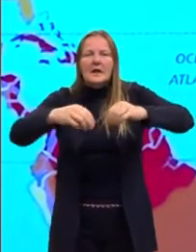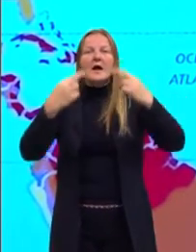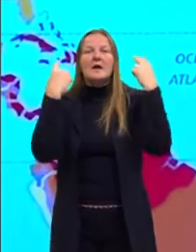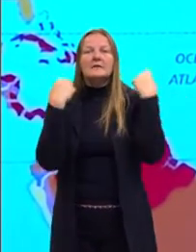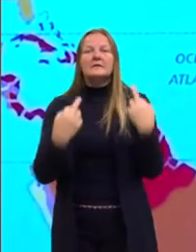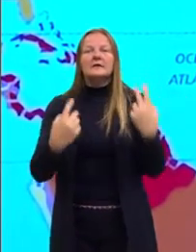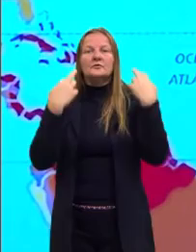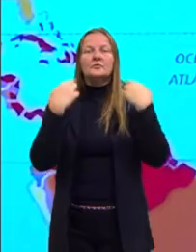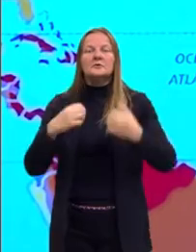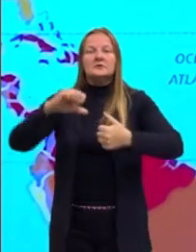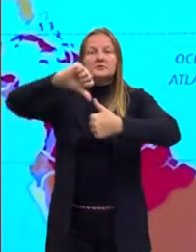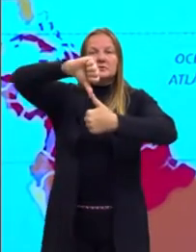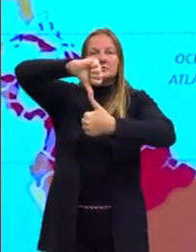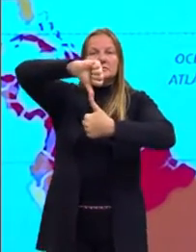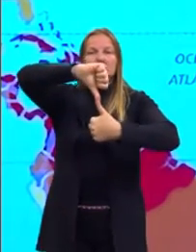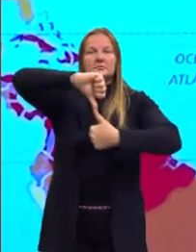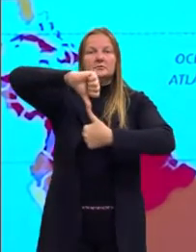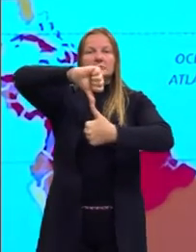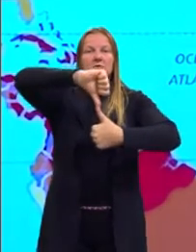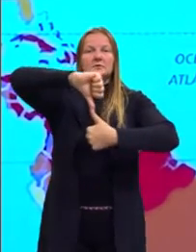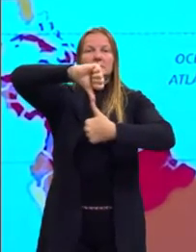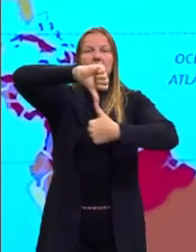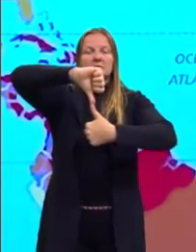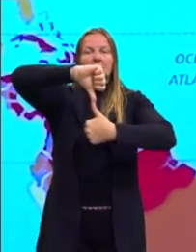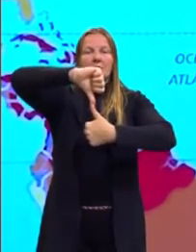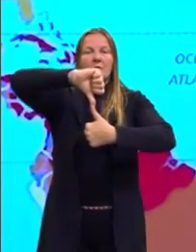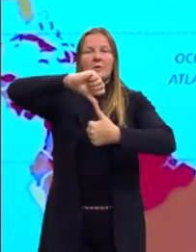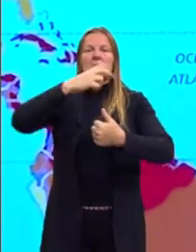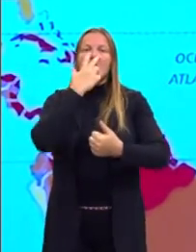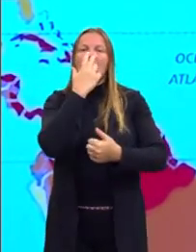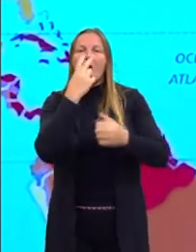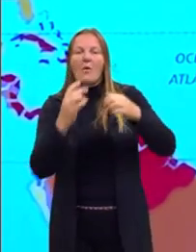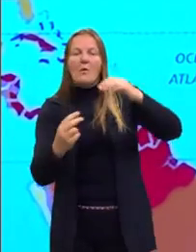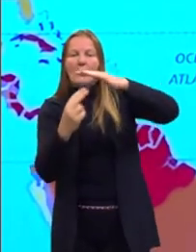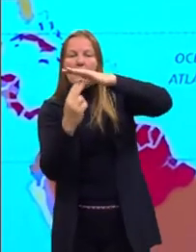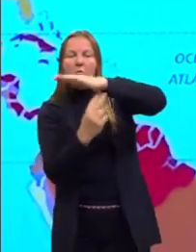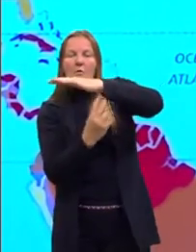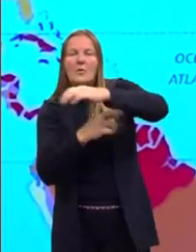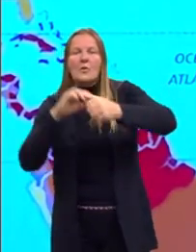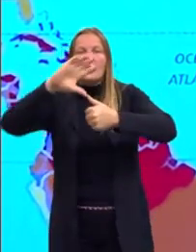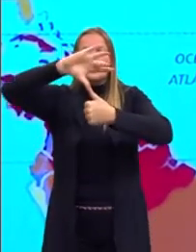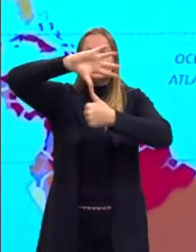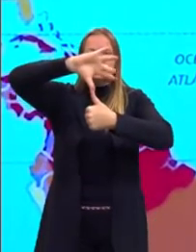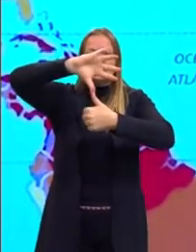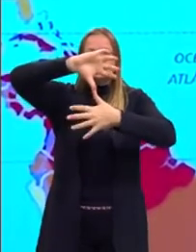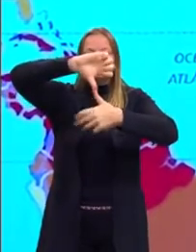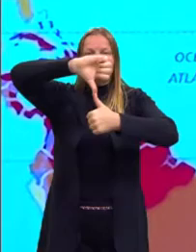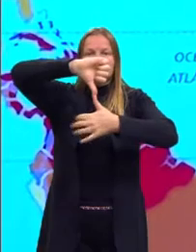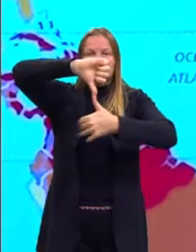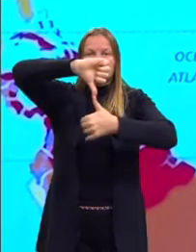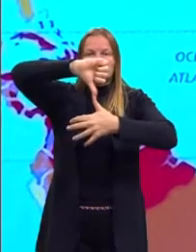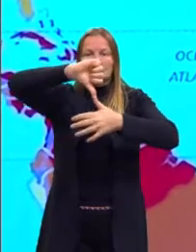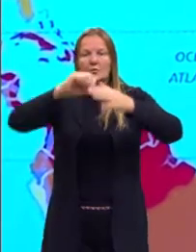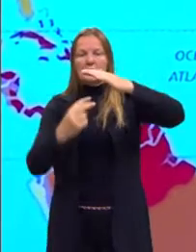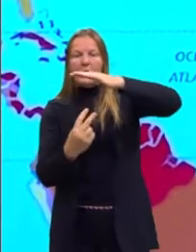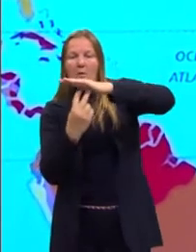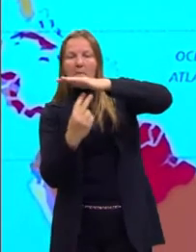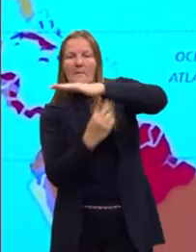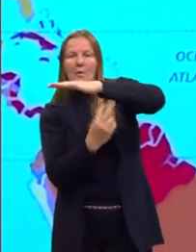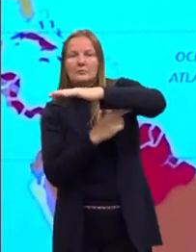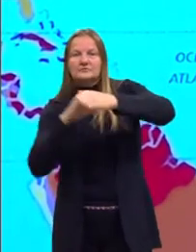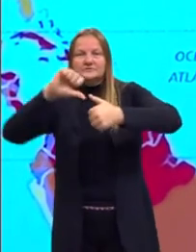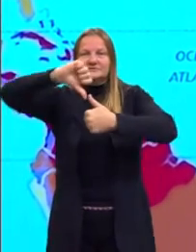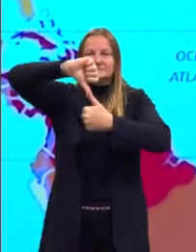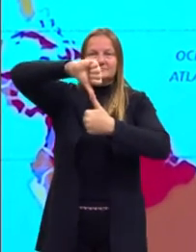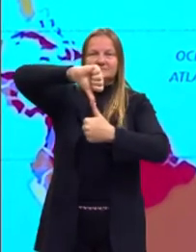América Central ela é um último tá a gurizada ela liga a América do Norte América do Sul dessa maneira justamente